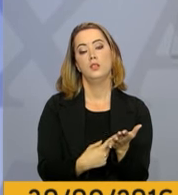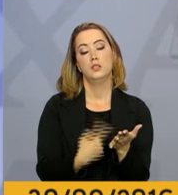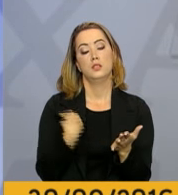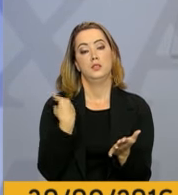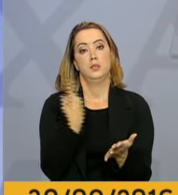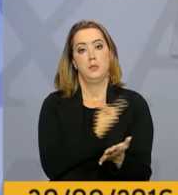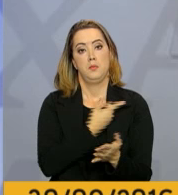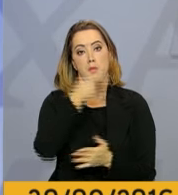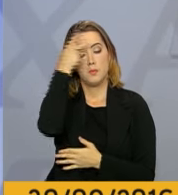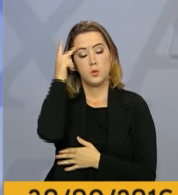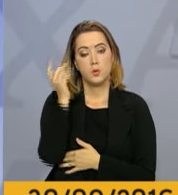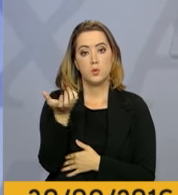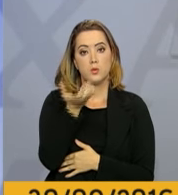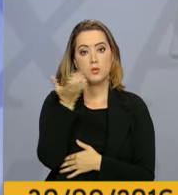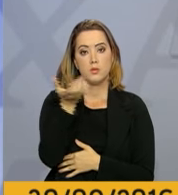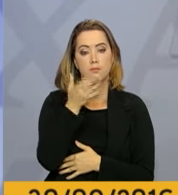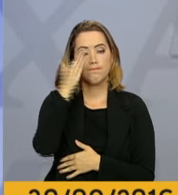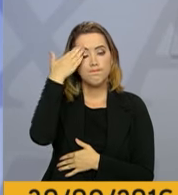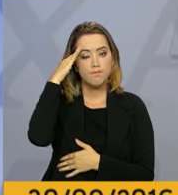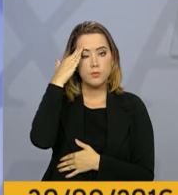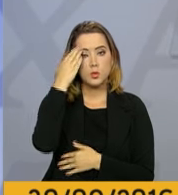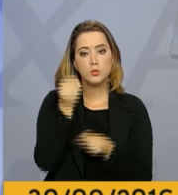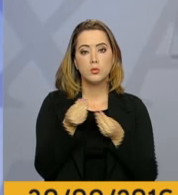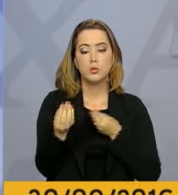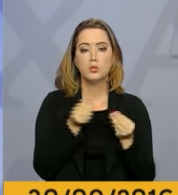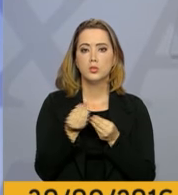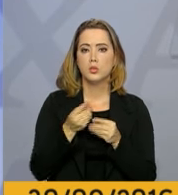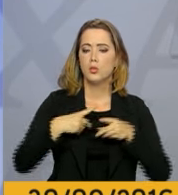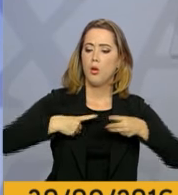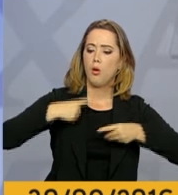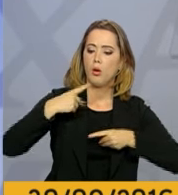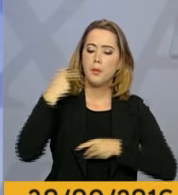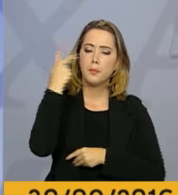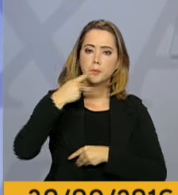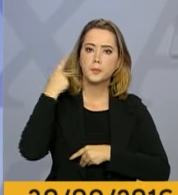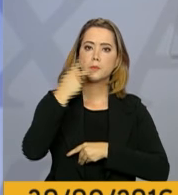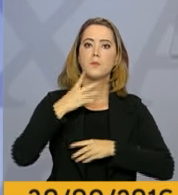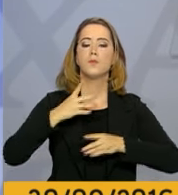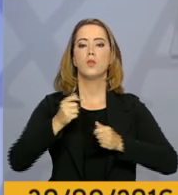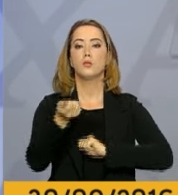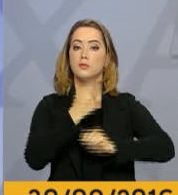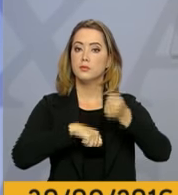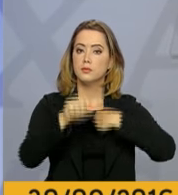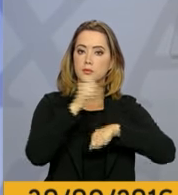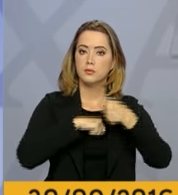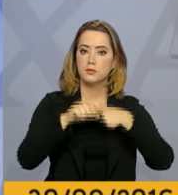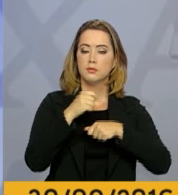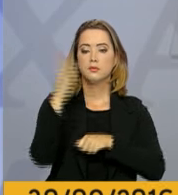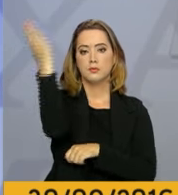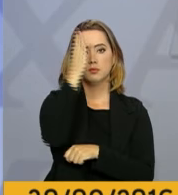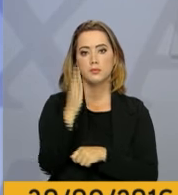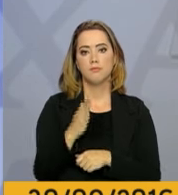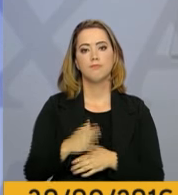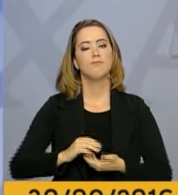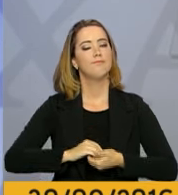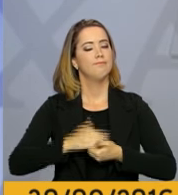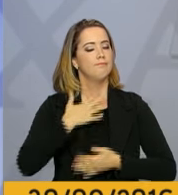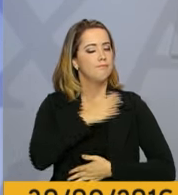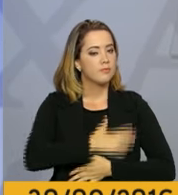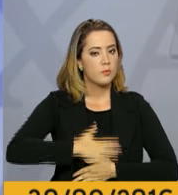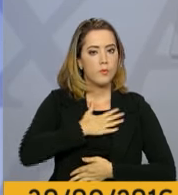para quem quer entender o cenário político e econômico do Brasil. É um prazer, portanto,